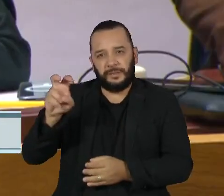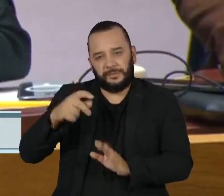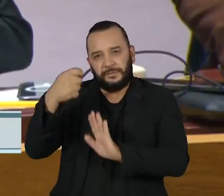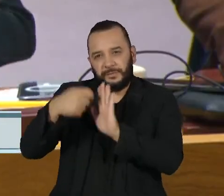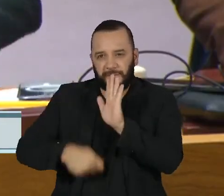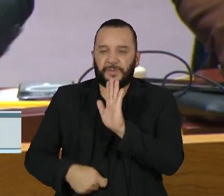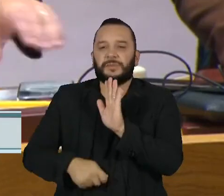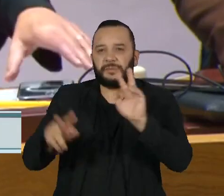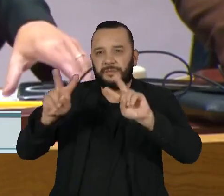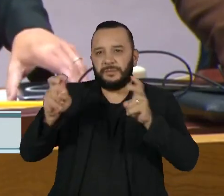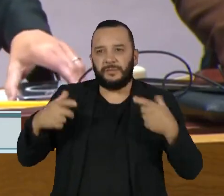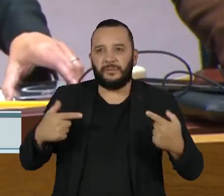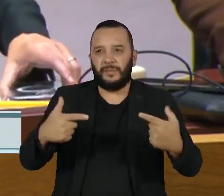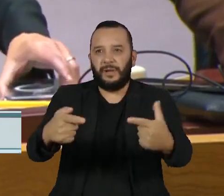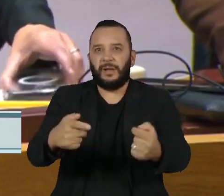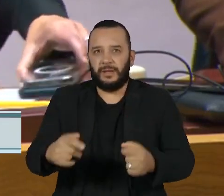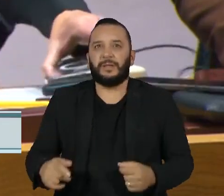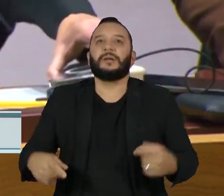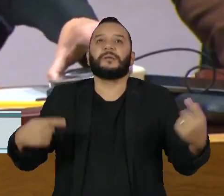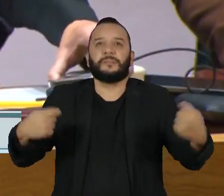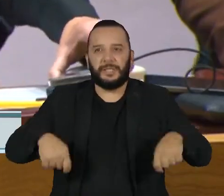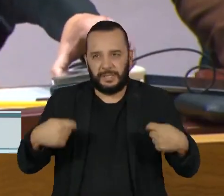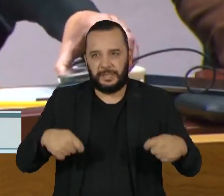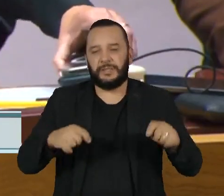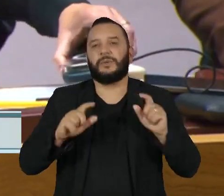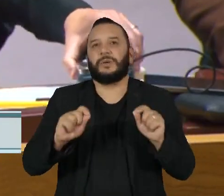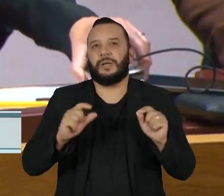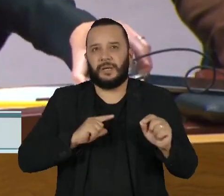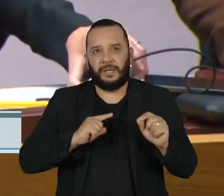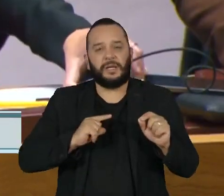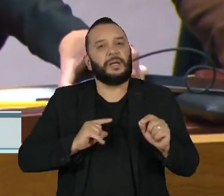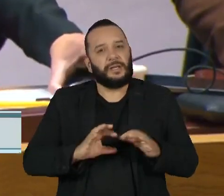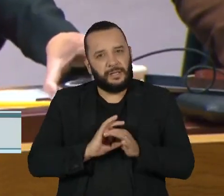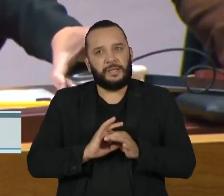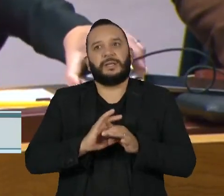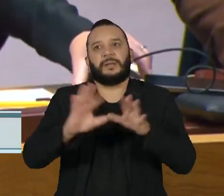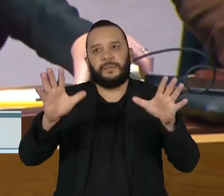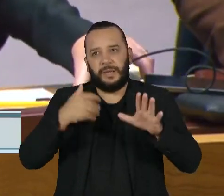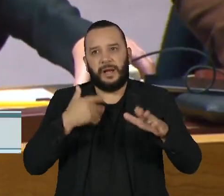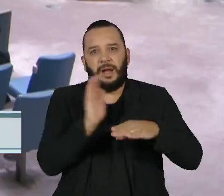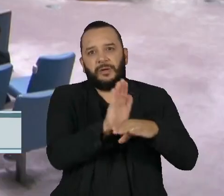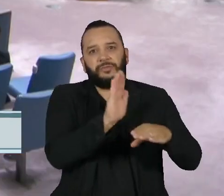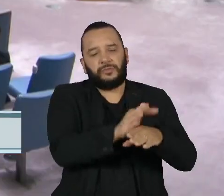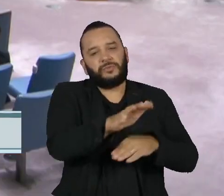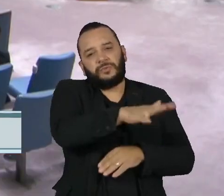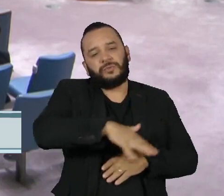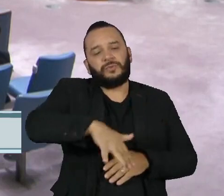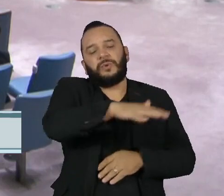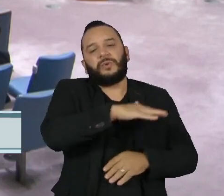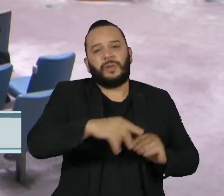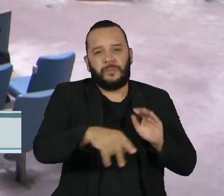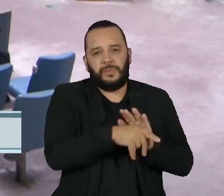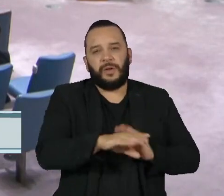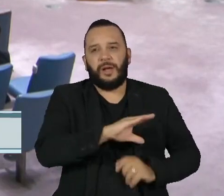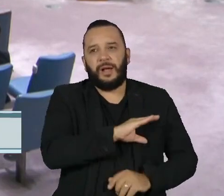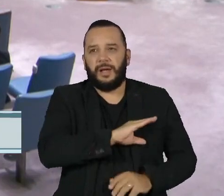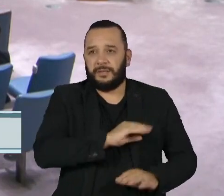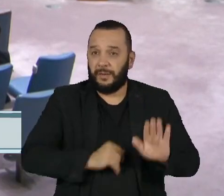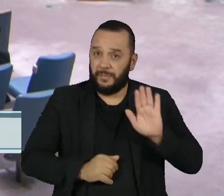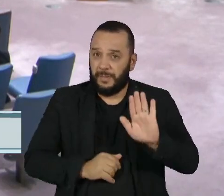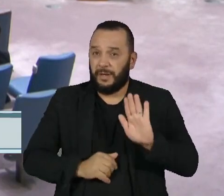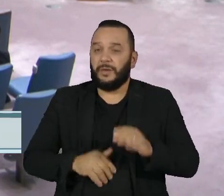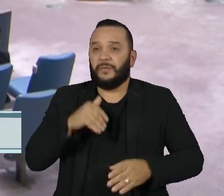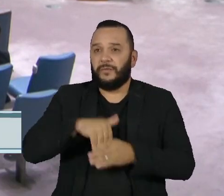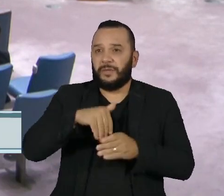H consenso sobre a necessidade de liberar a ajuda humanitária na faixa de gasa mas a votação emp